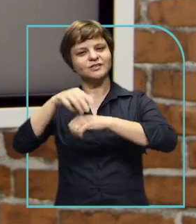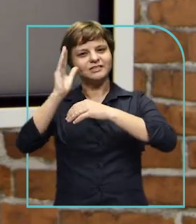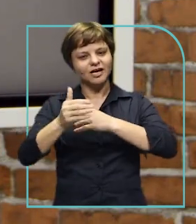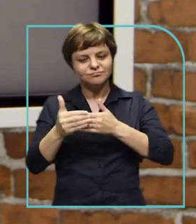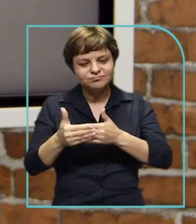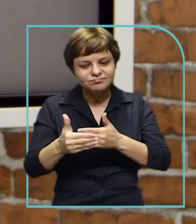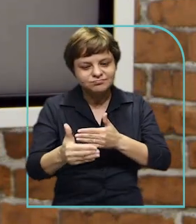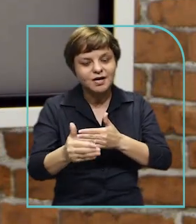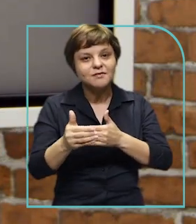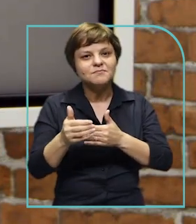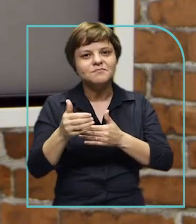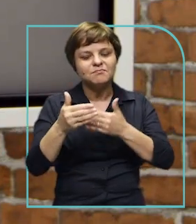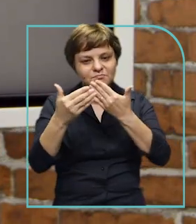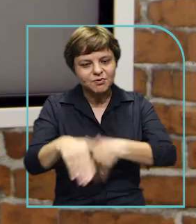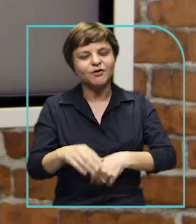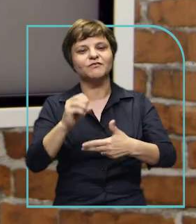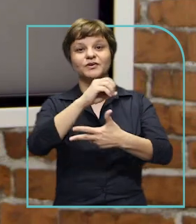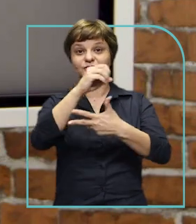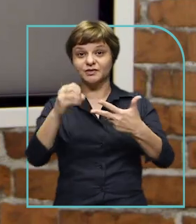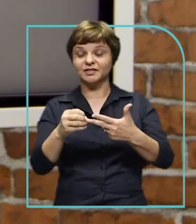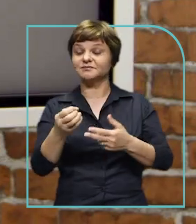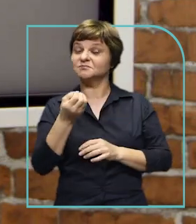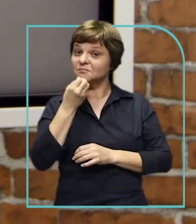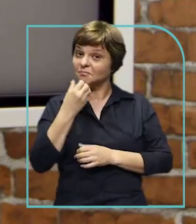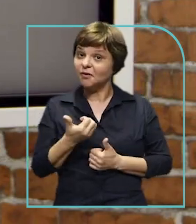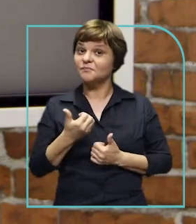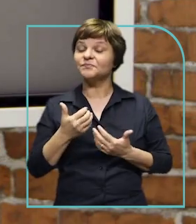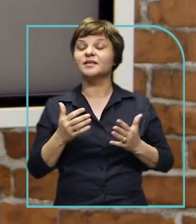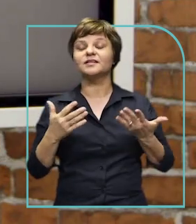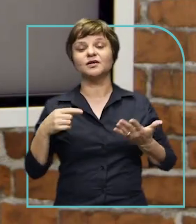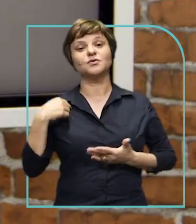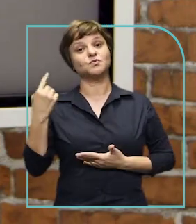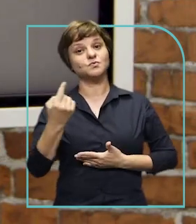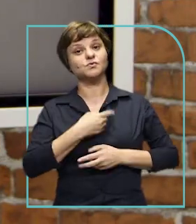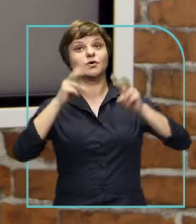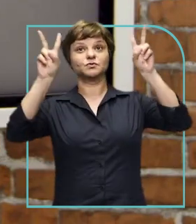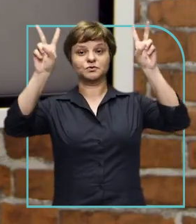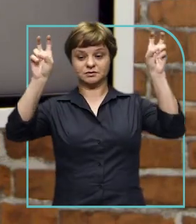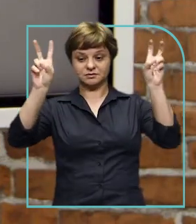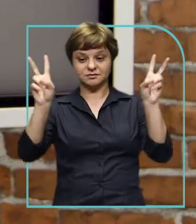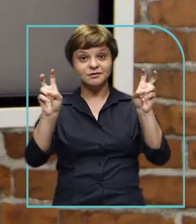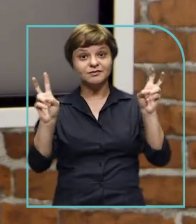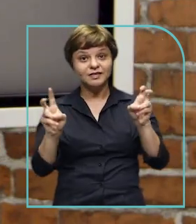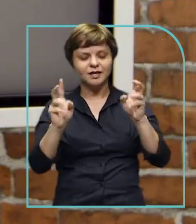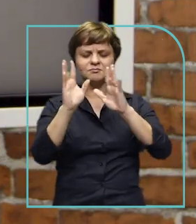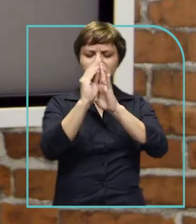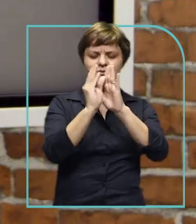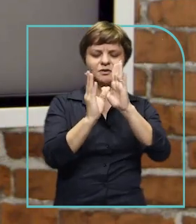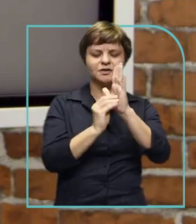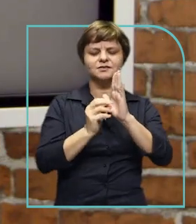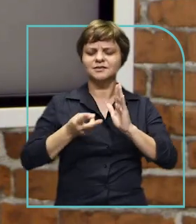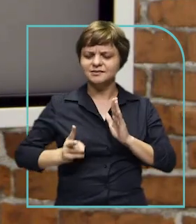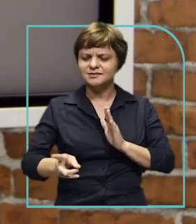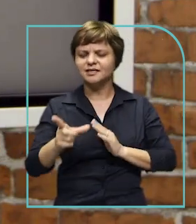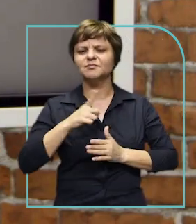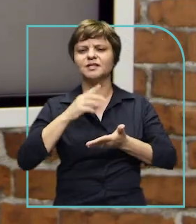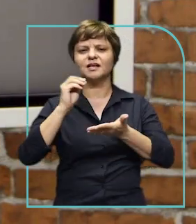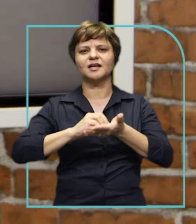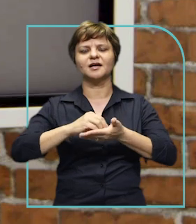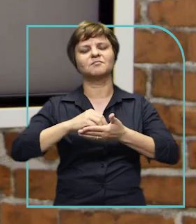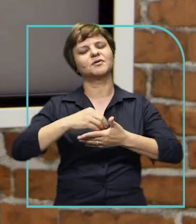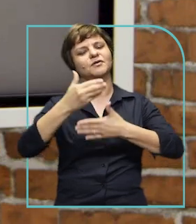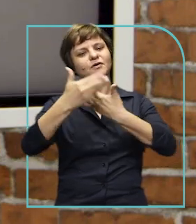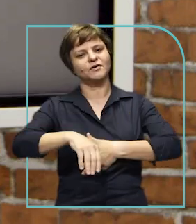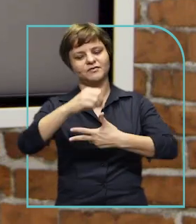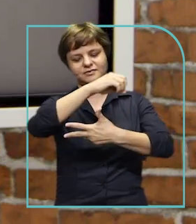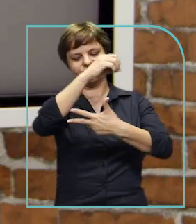reta final do Enem. Massa demais! Os nossos assuntos, gente, são assuntos recorrentes e